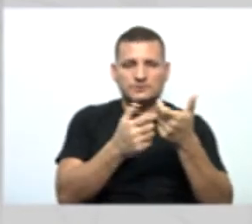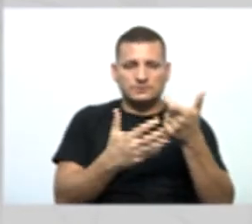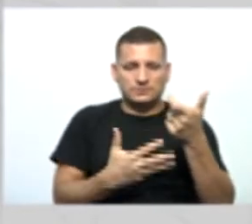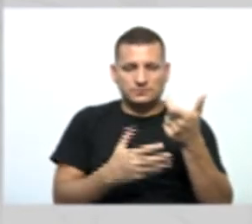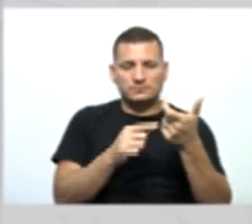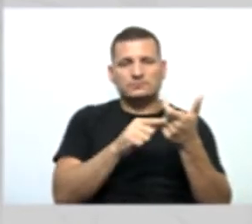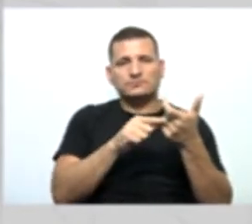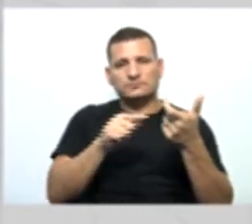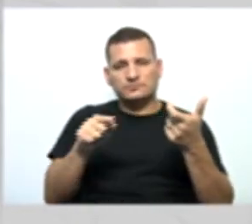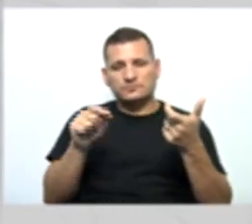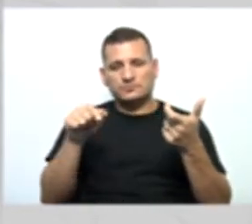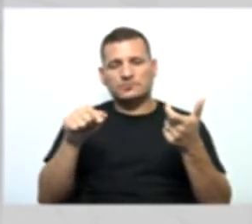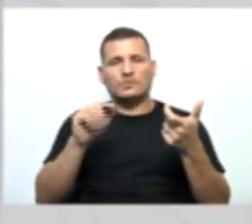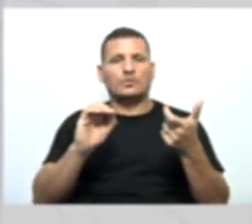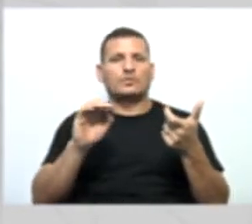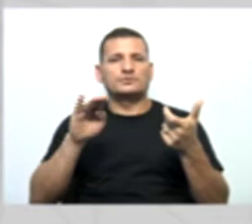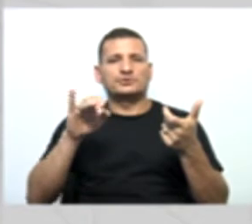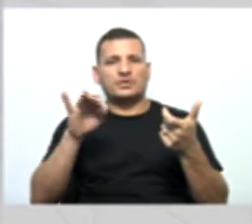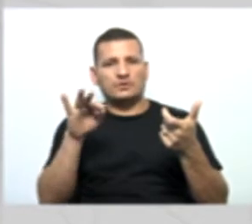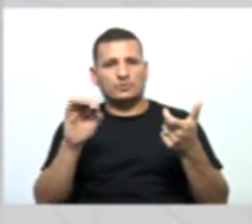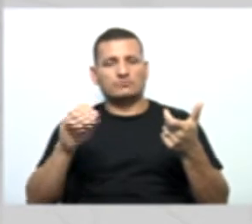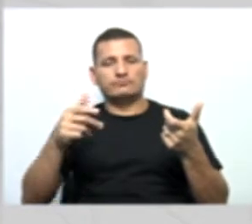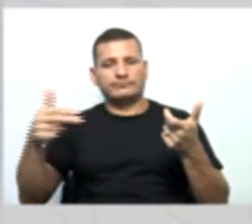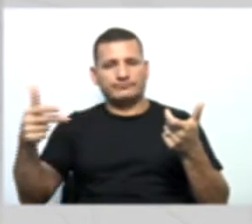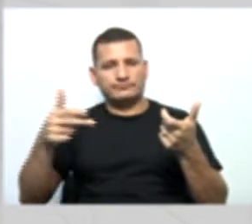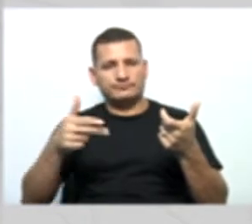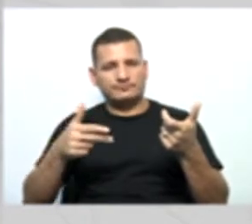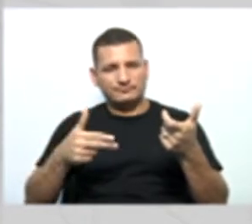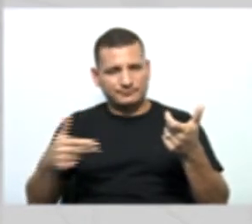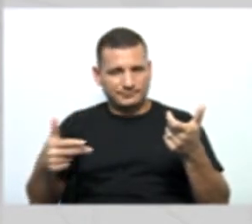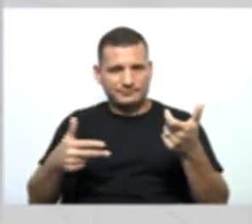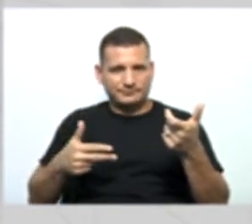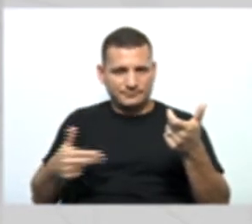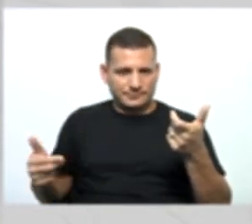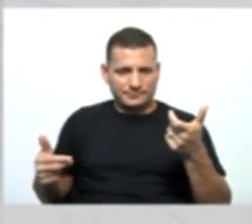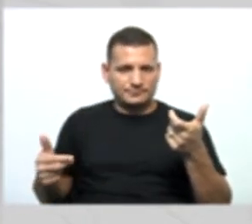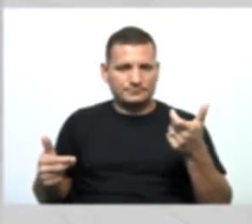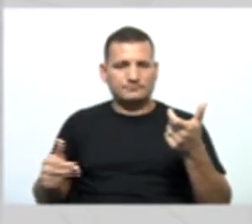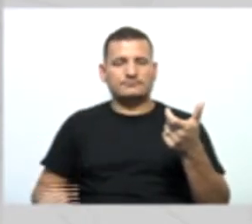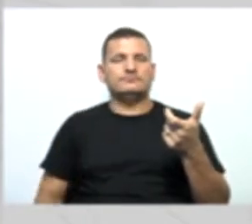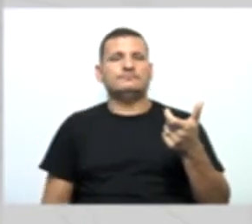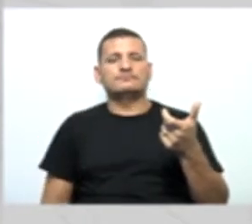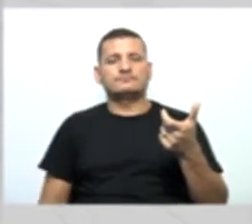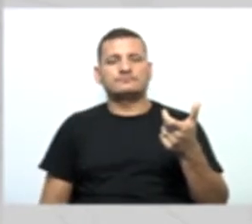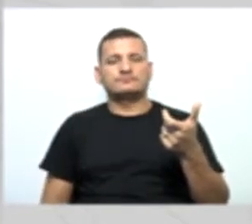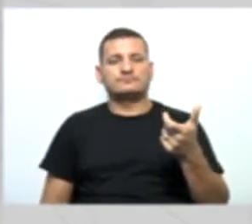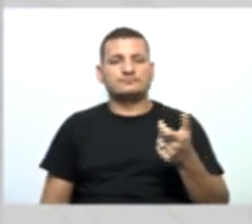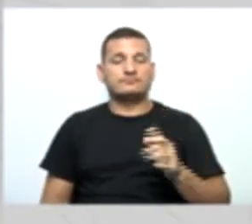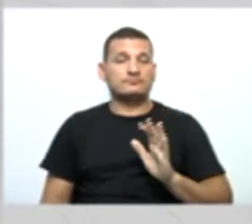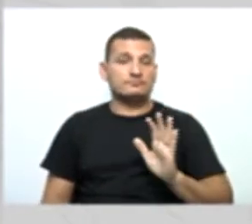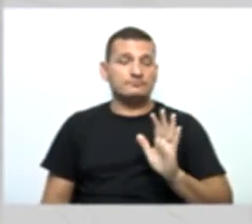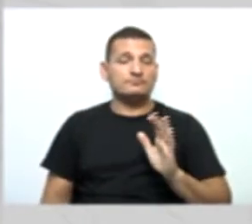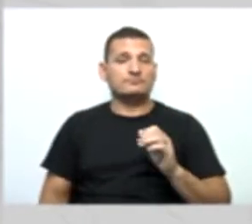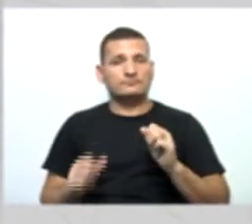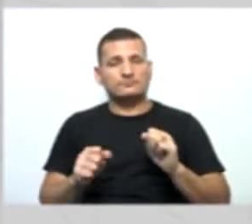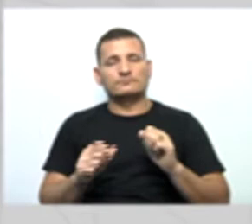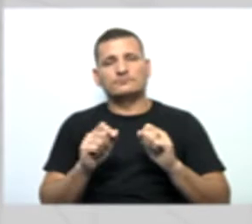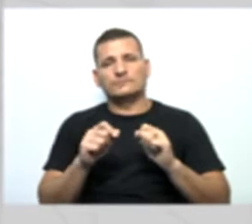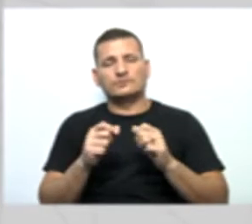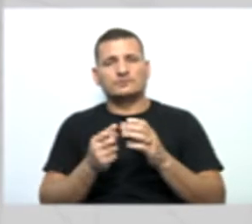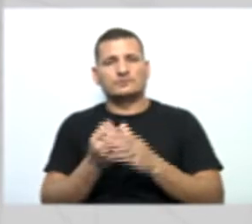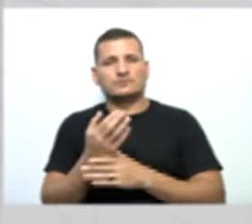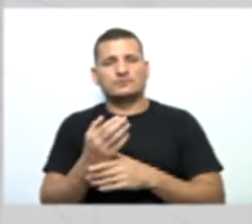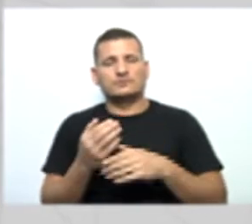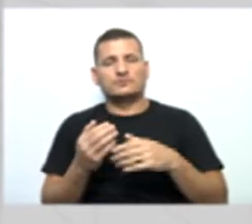classe cadeira, um modelo, uma especificação para um conjunto de objetos cadeira. E eu pude criar 2